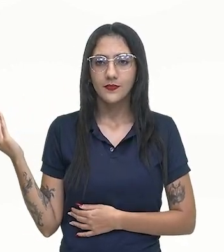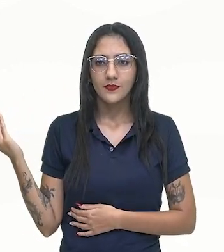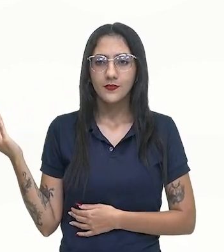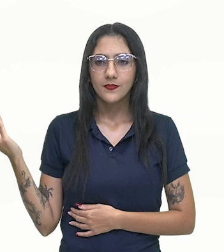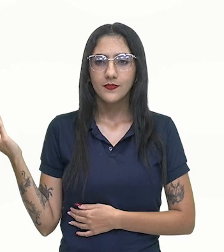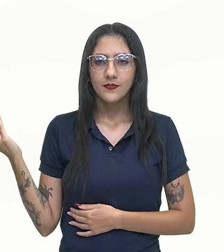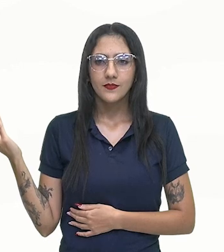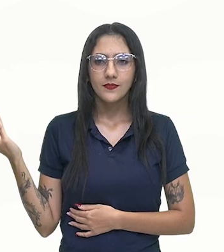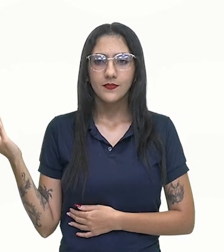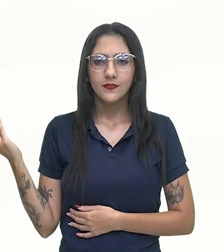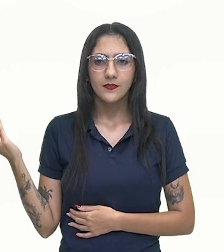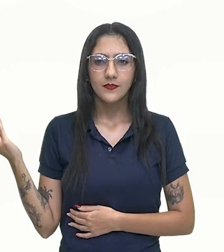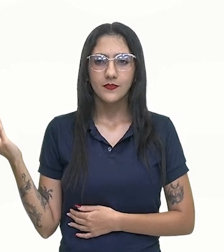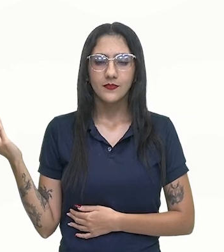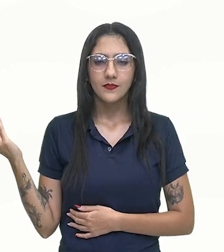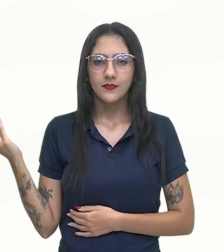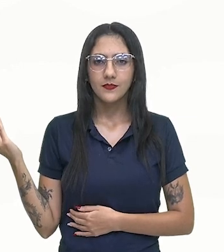cúbico,